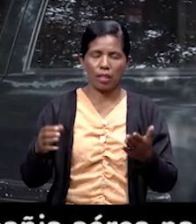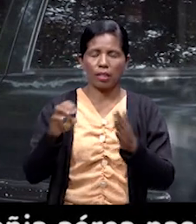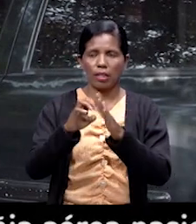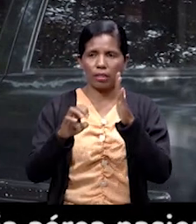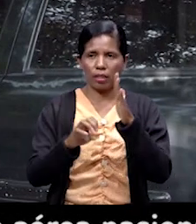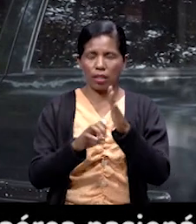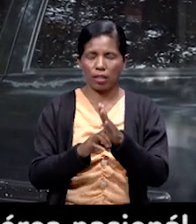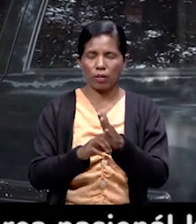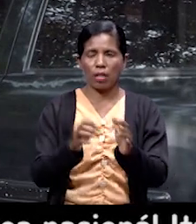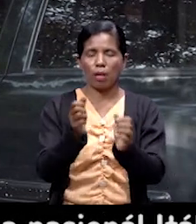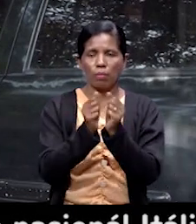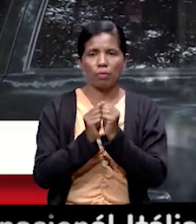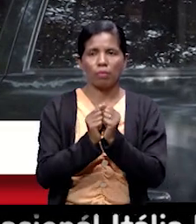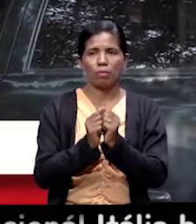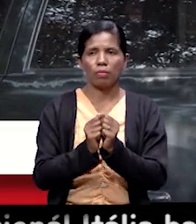leilão, Hamutuk